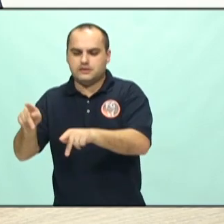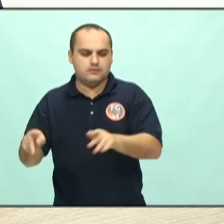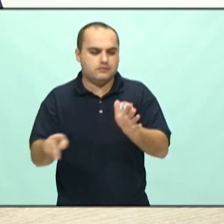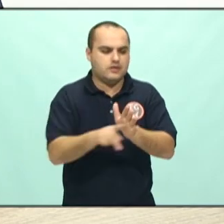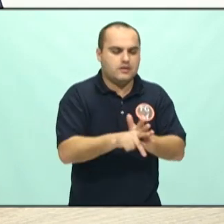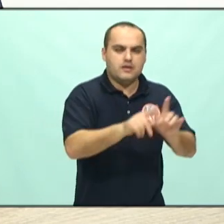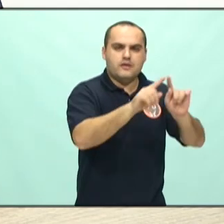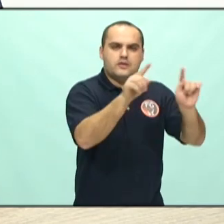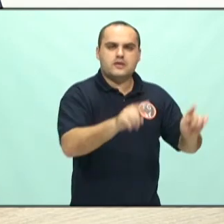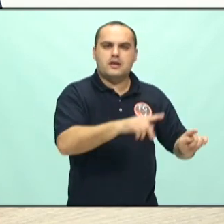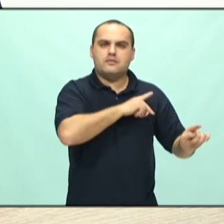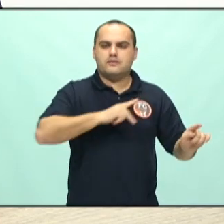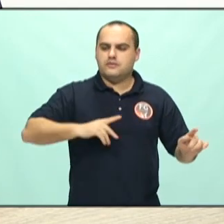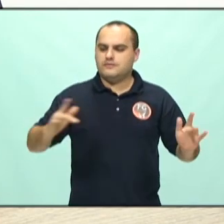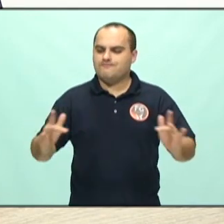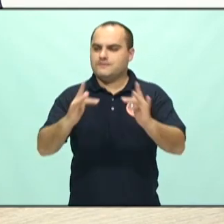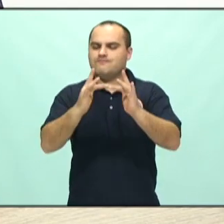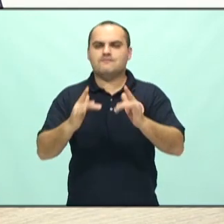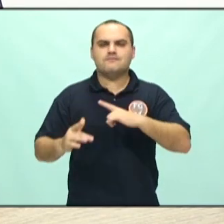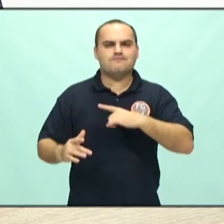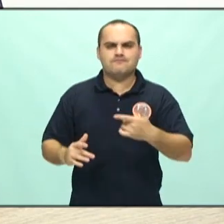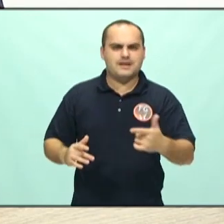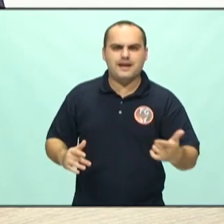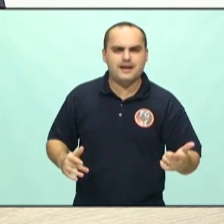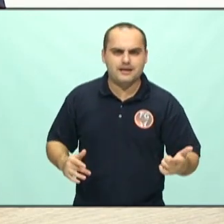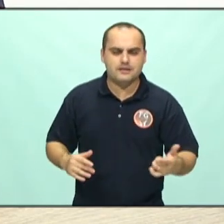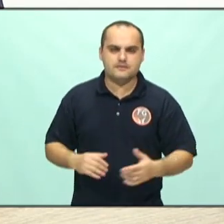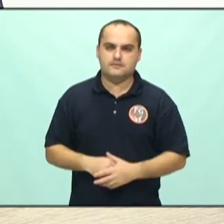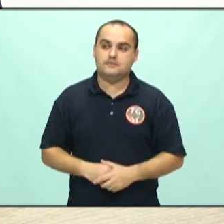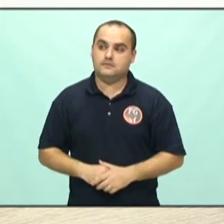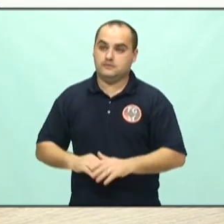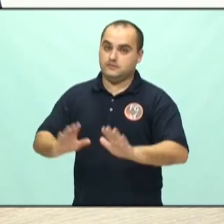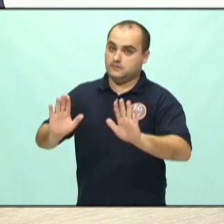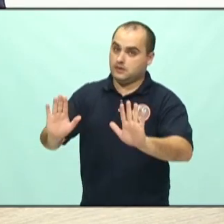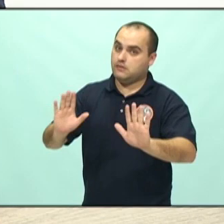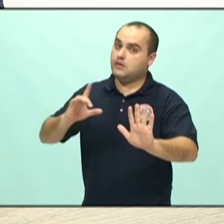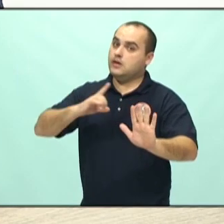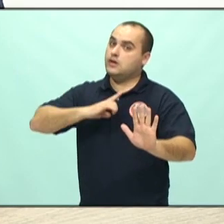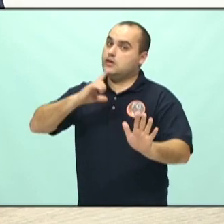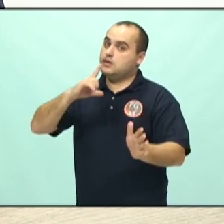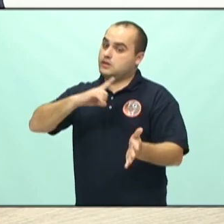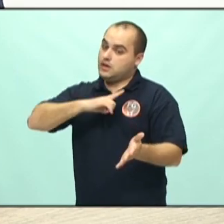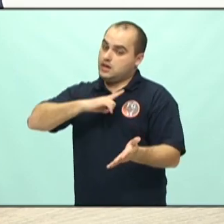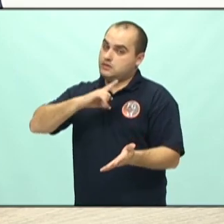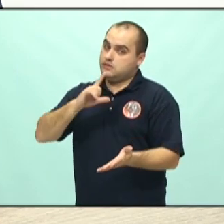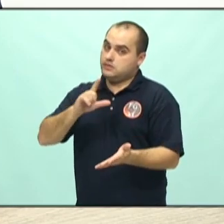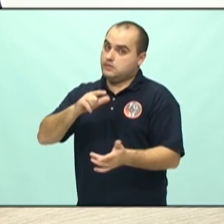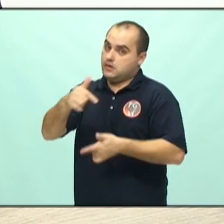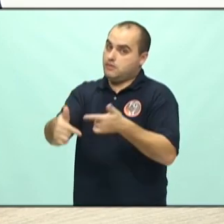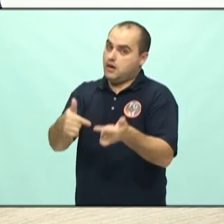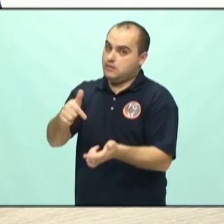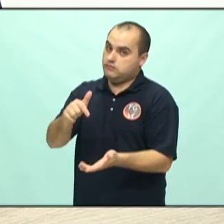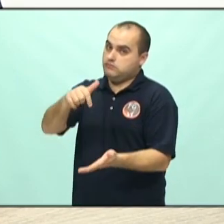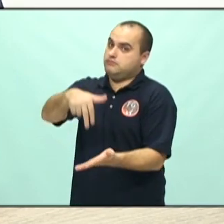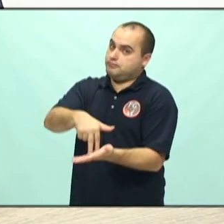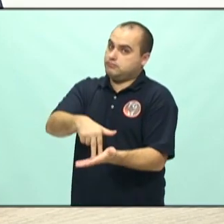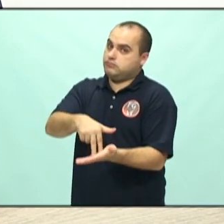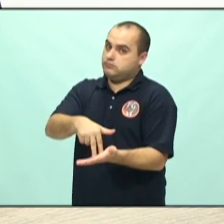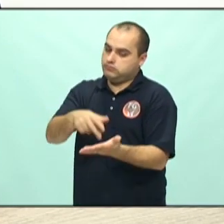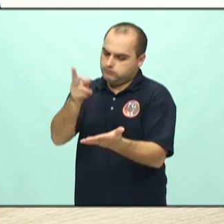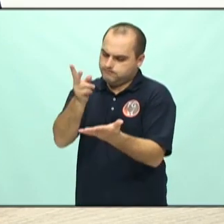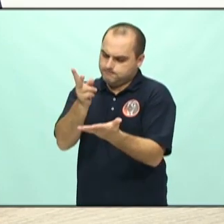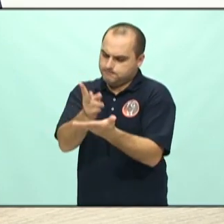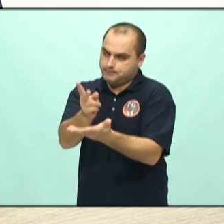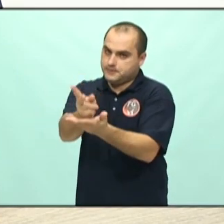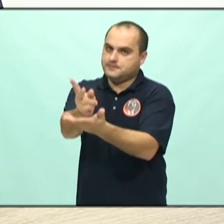a estabilidade ela vem para garantir que eu tenho um serviço contínuo, e que esse serviço ele